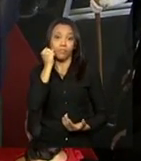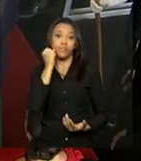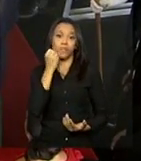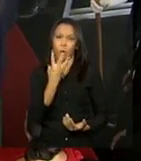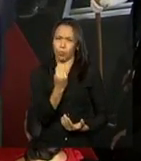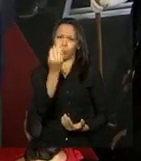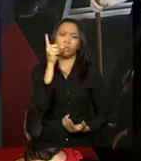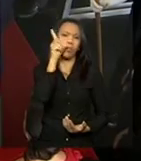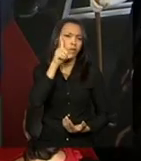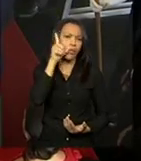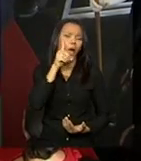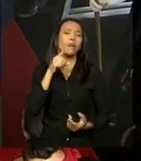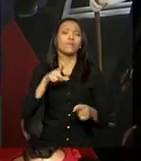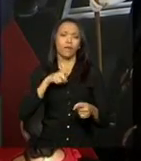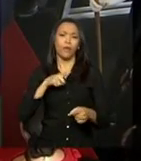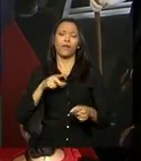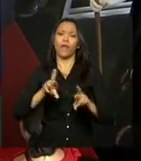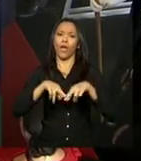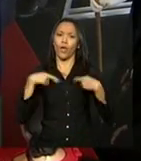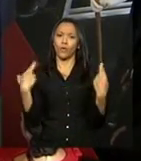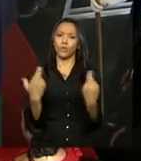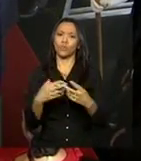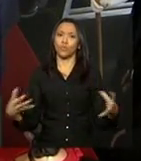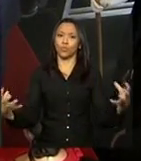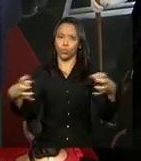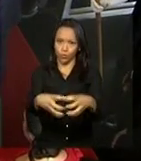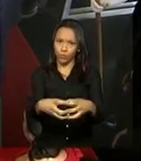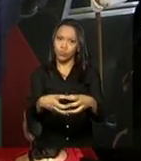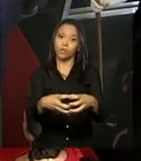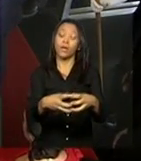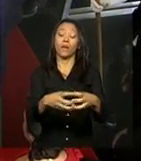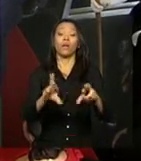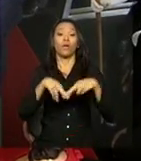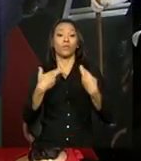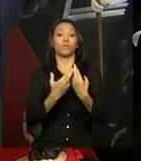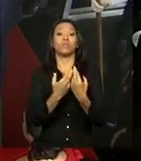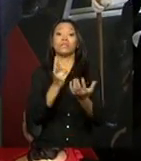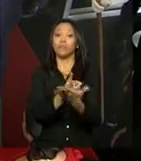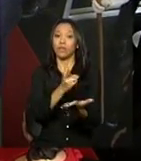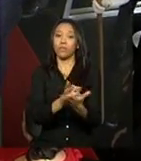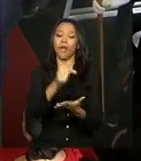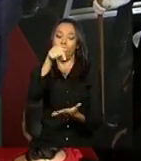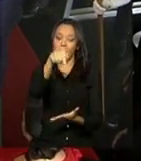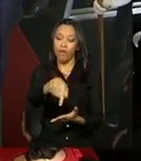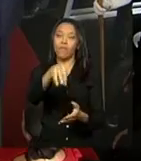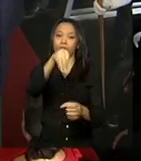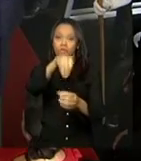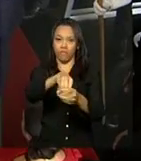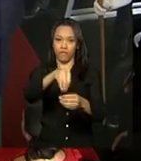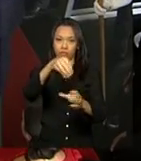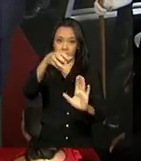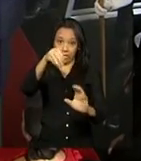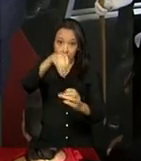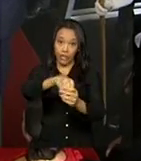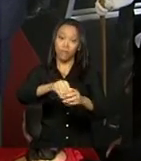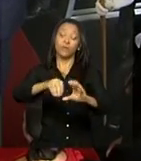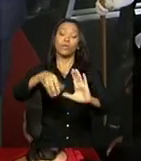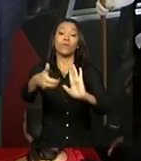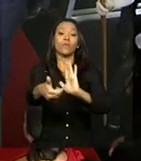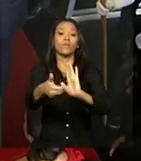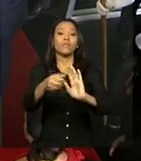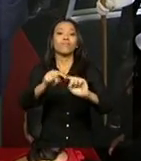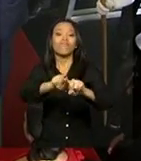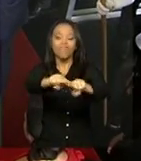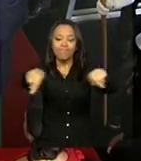Então, sessões conjuntas, essa sessão para dar posse, por exemplo, são sempre feitas no plenário da Câmara dos Deputados. Em função